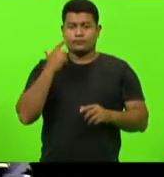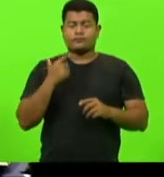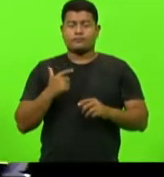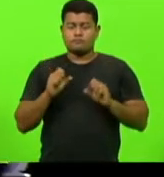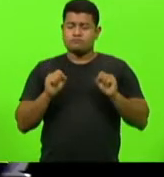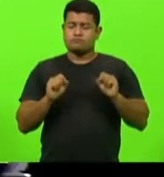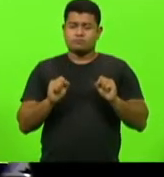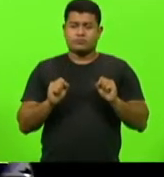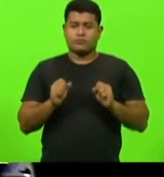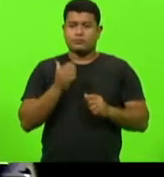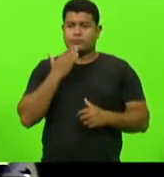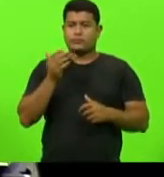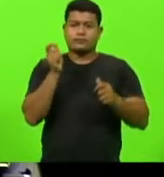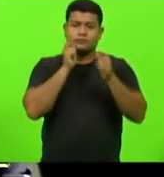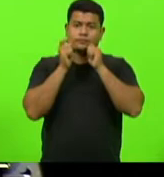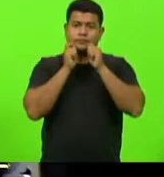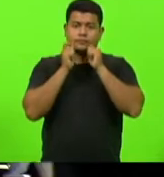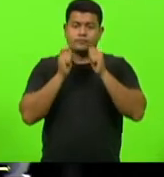Peço à assessoria que